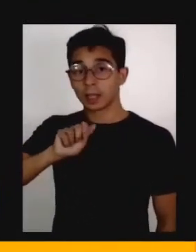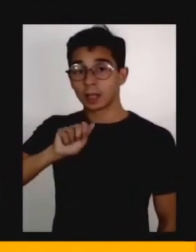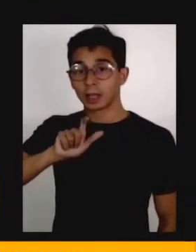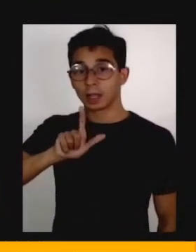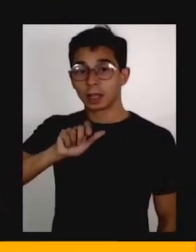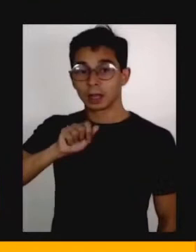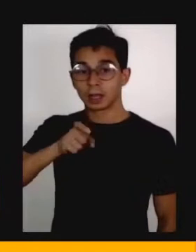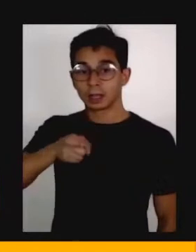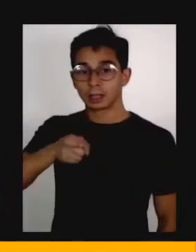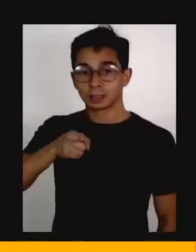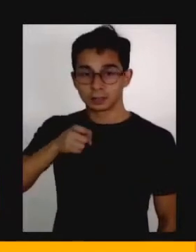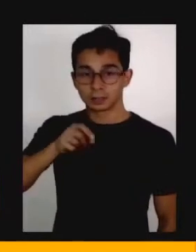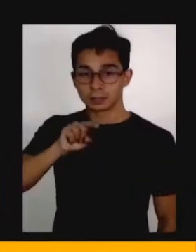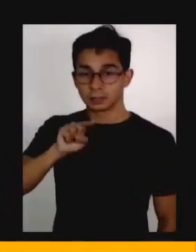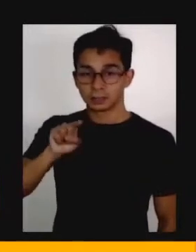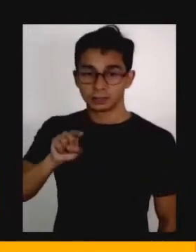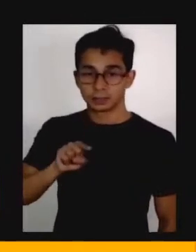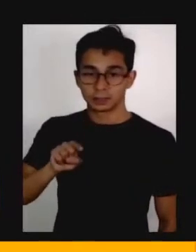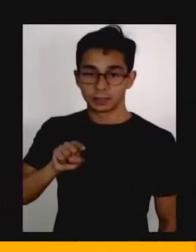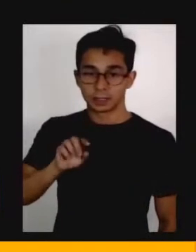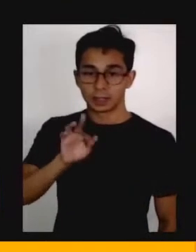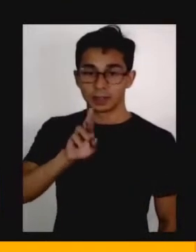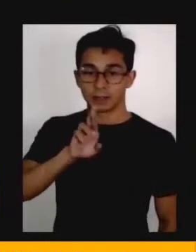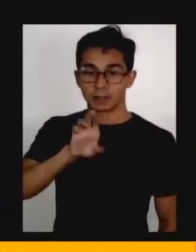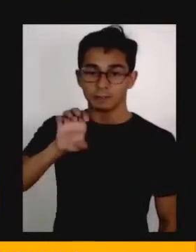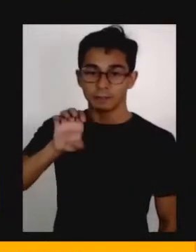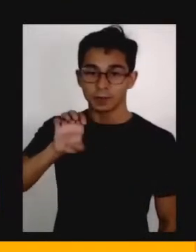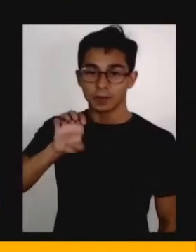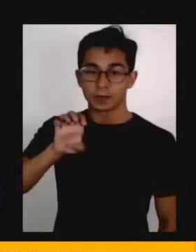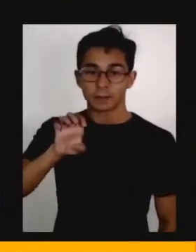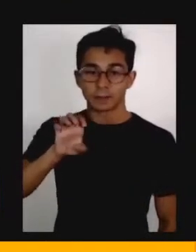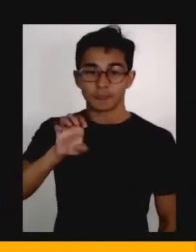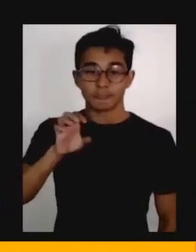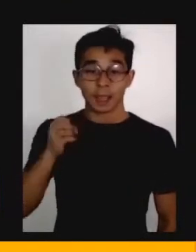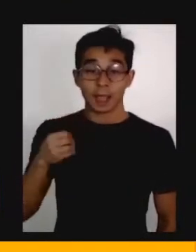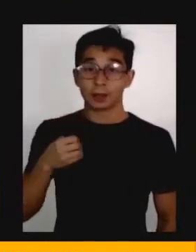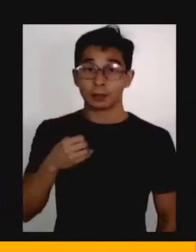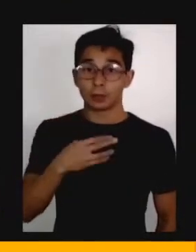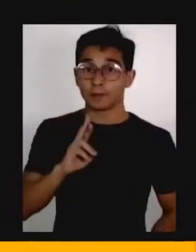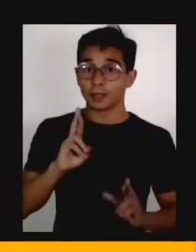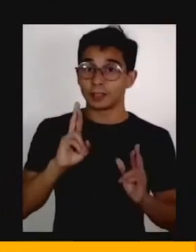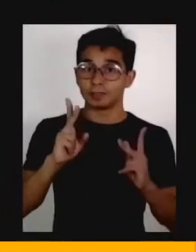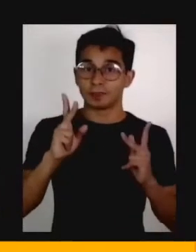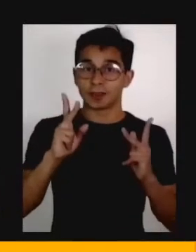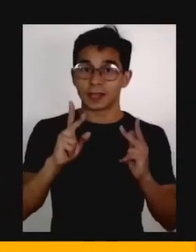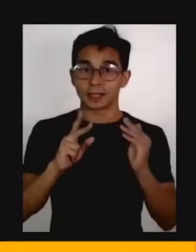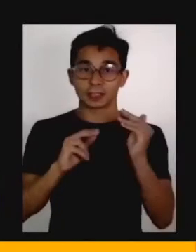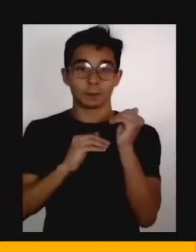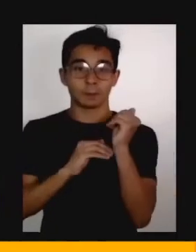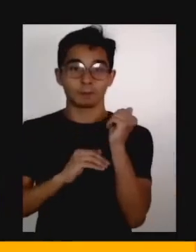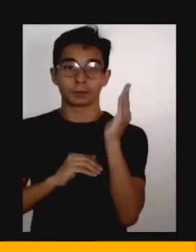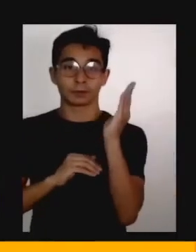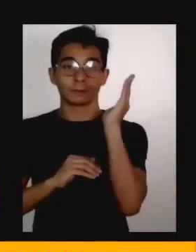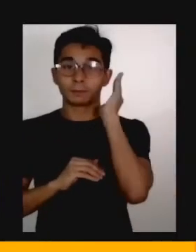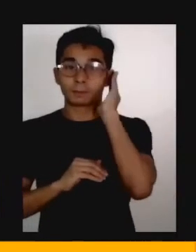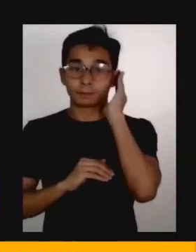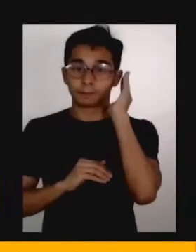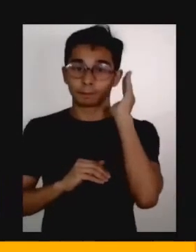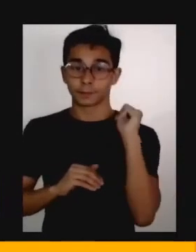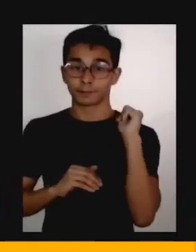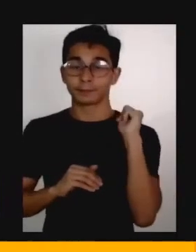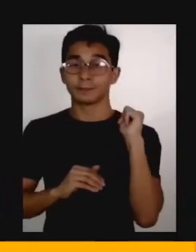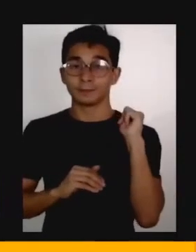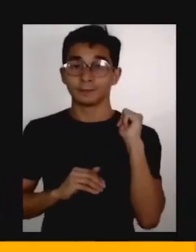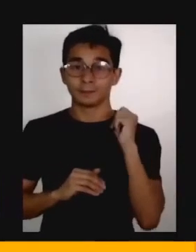ele é inovador pelo formato, ele traz de volta o formato flip, né, aquele que você abre e fecha o celular, só